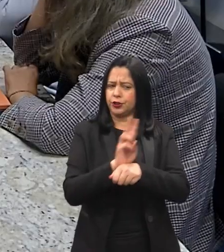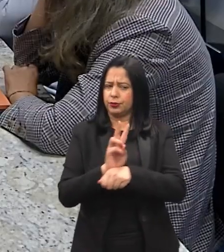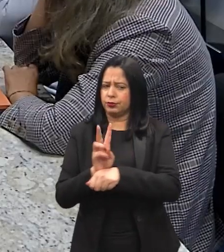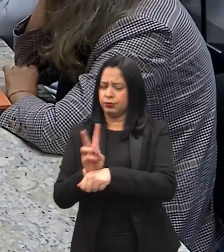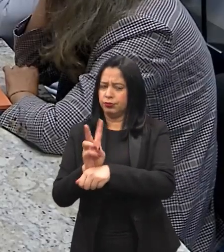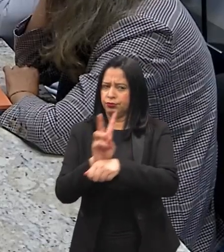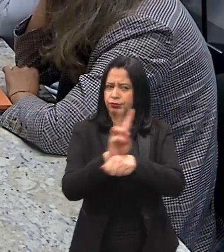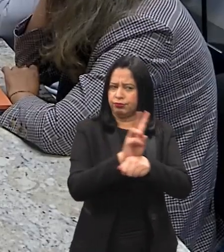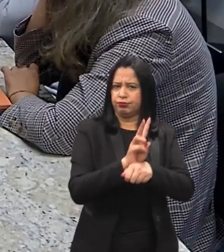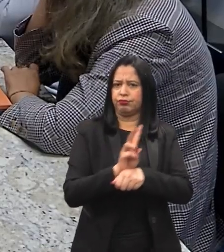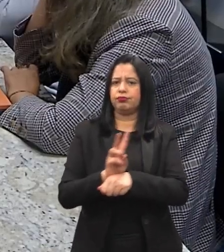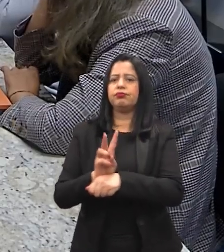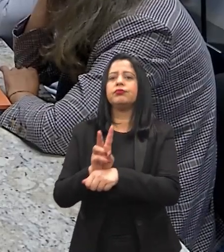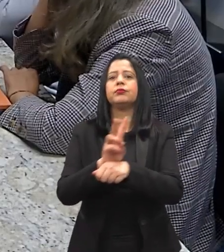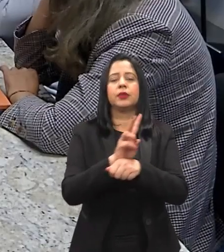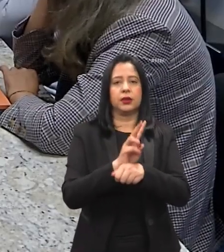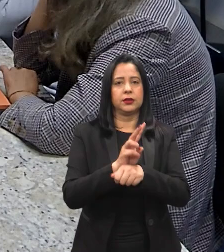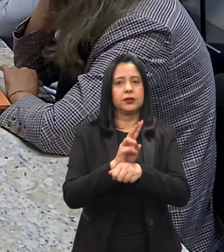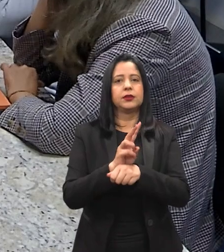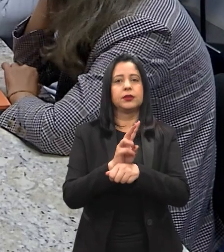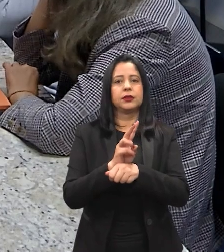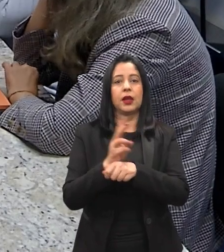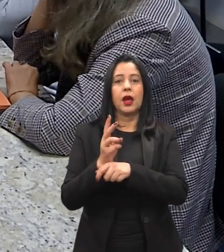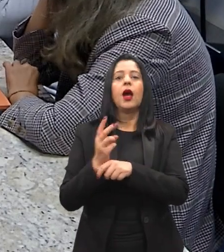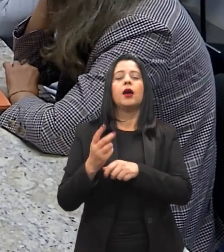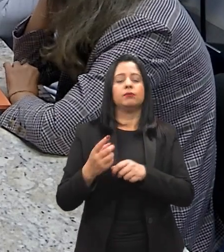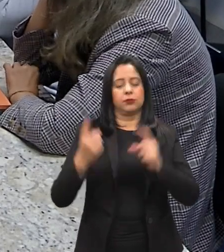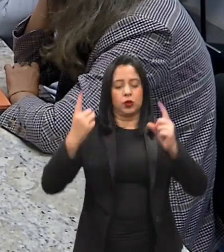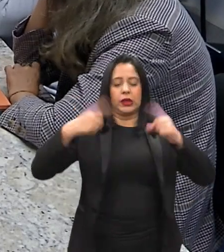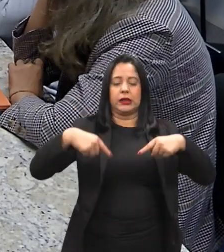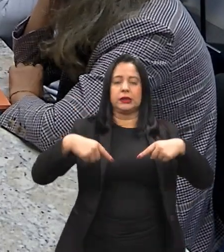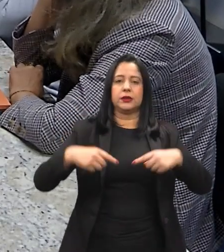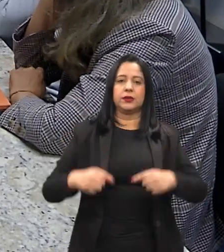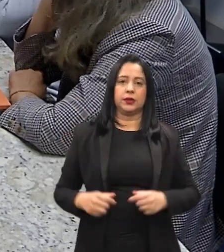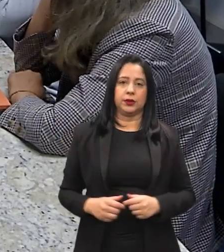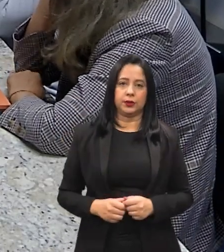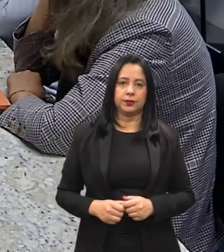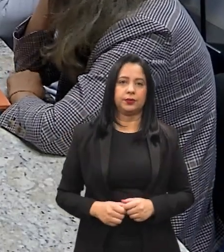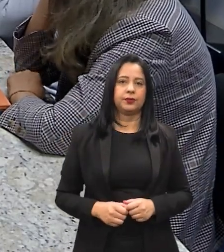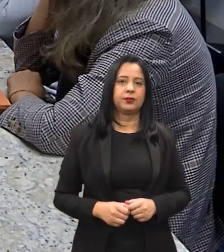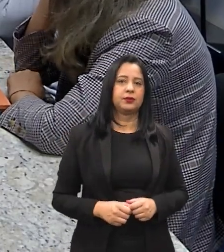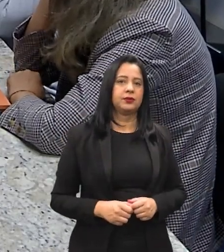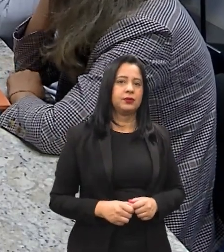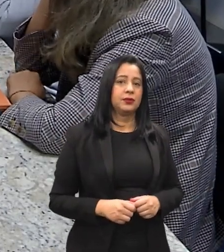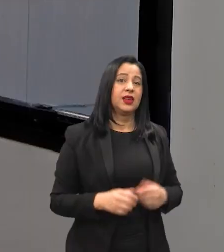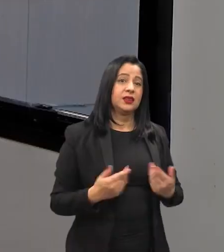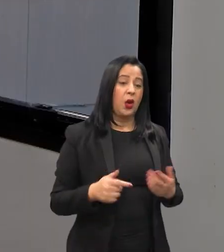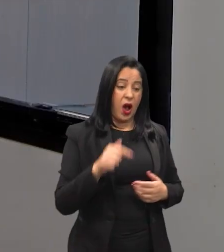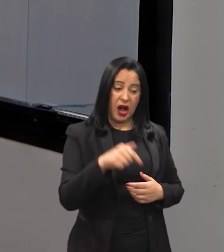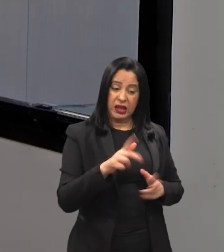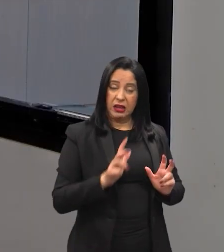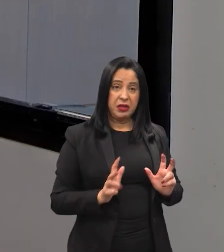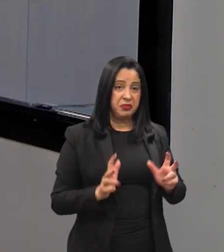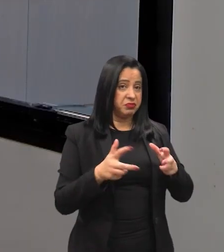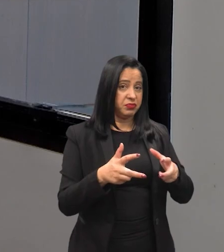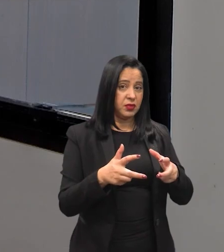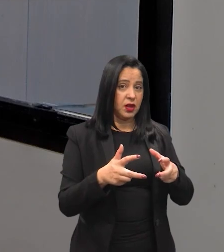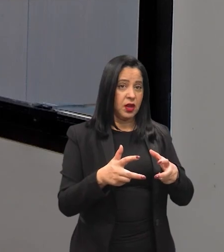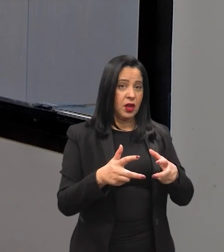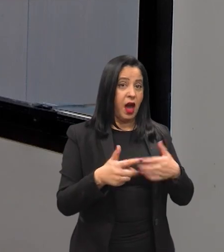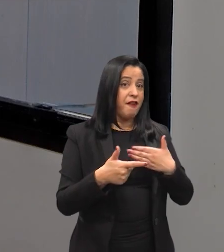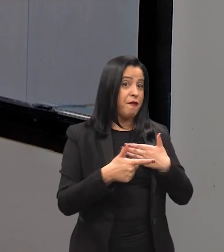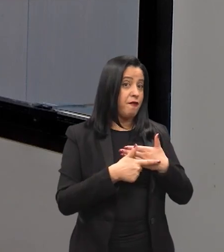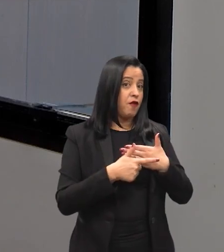da fiscalização como ferramenta essencial para enfrentar os desafios ambientais. Na verdade, aqui a